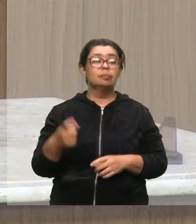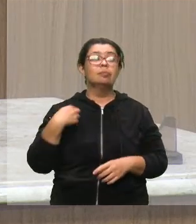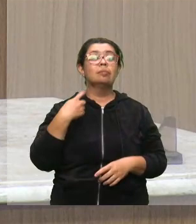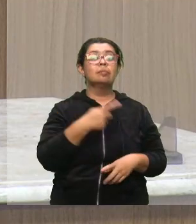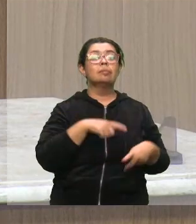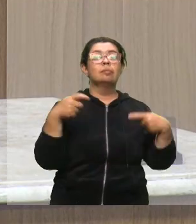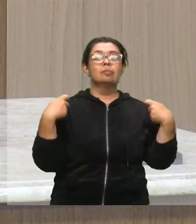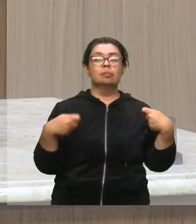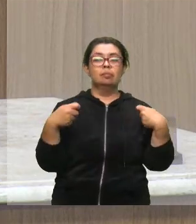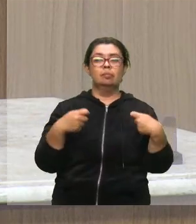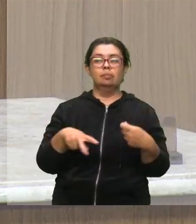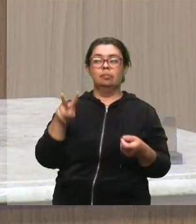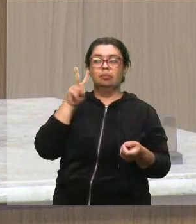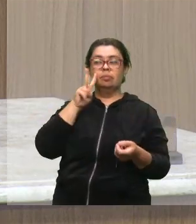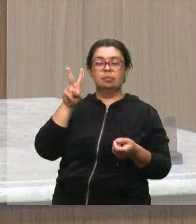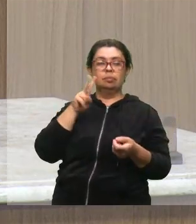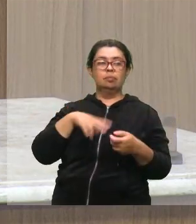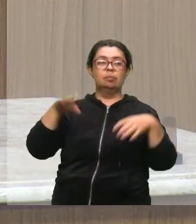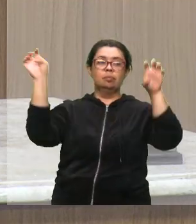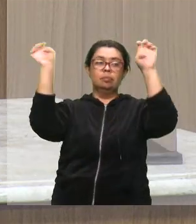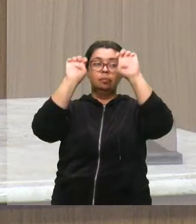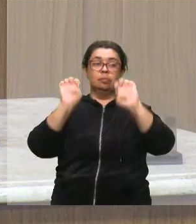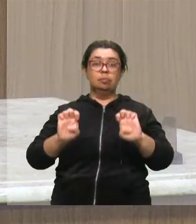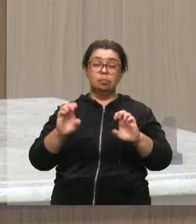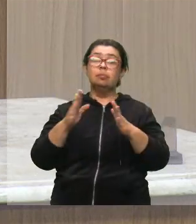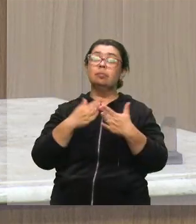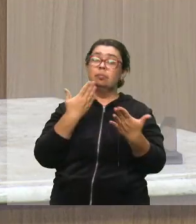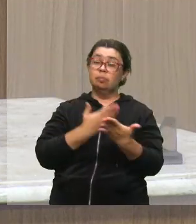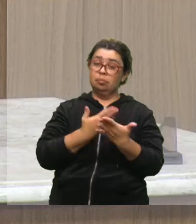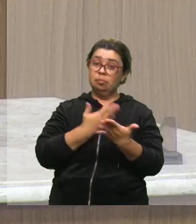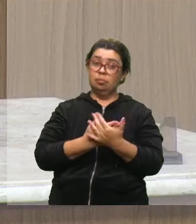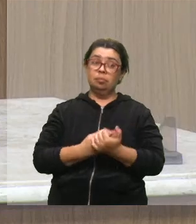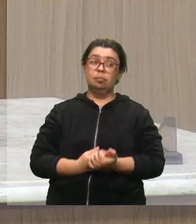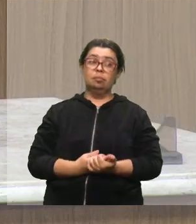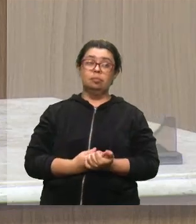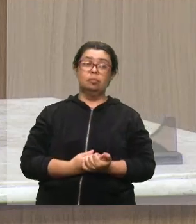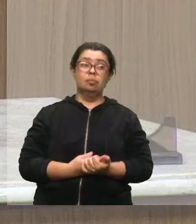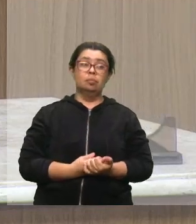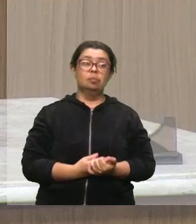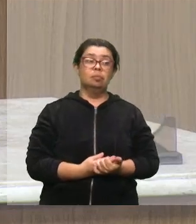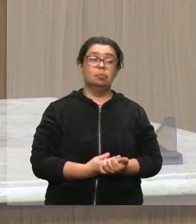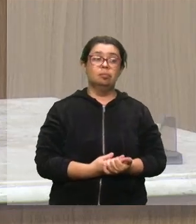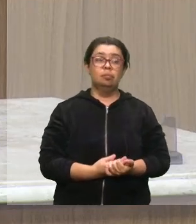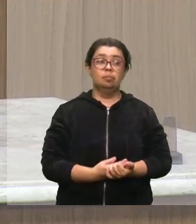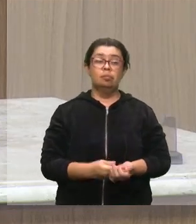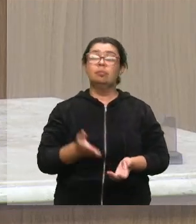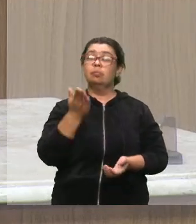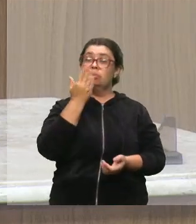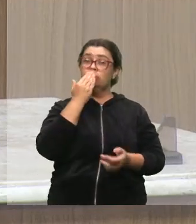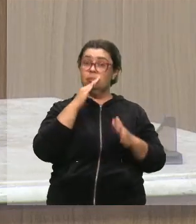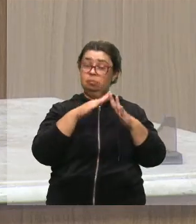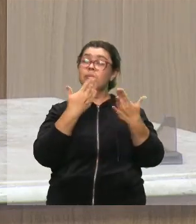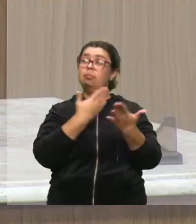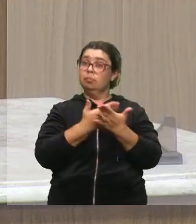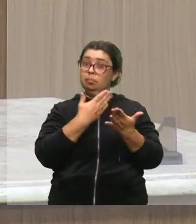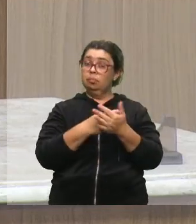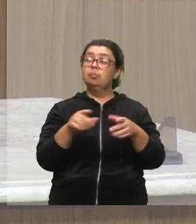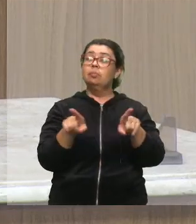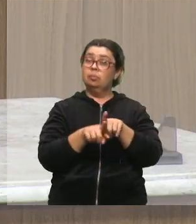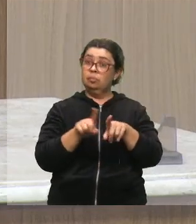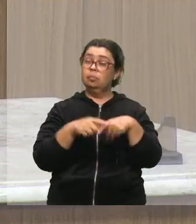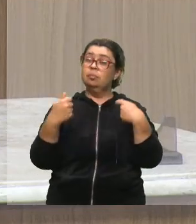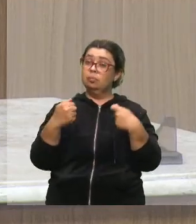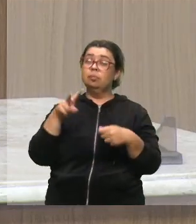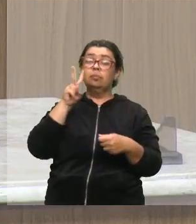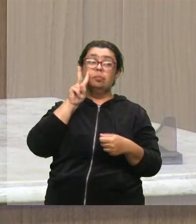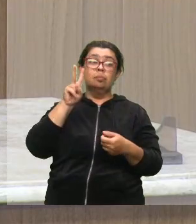precisamos rever, né, as estruturas das nossas escolas. Essa questão da alimentação escolar é um ponto que a gente também precisa